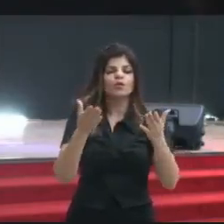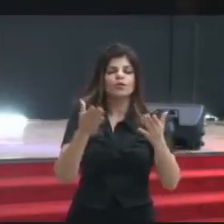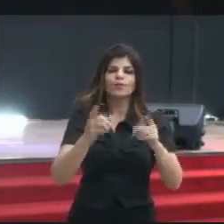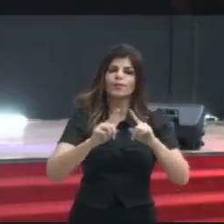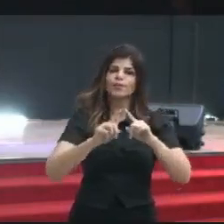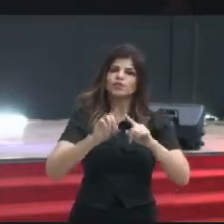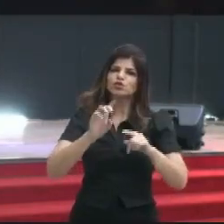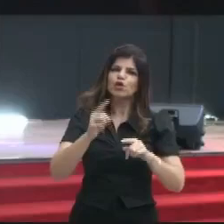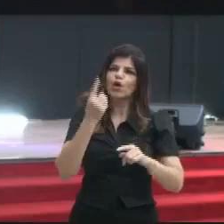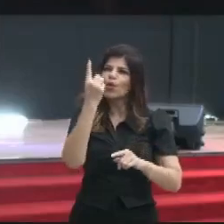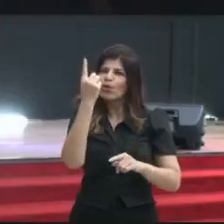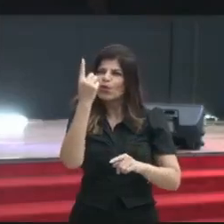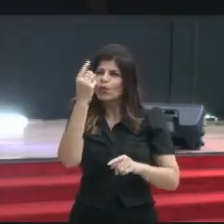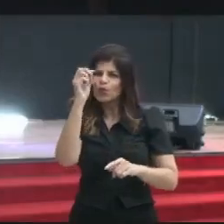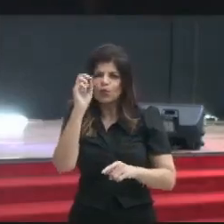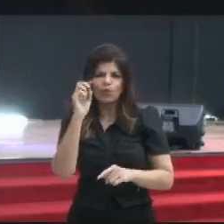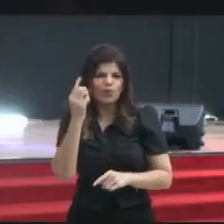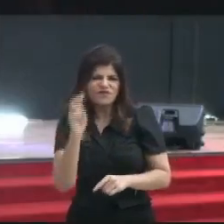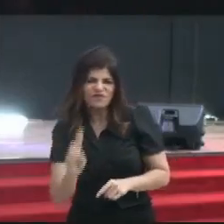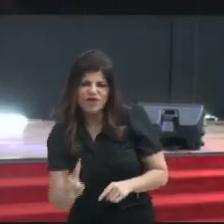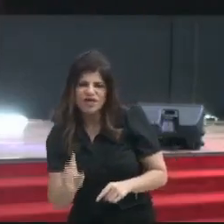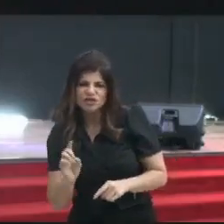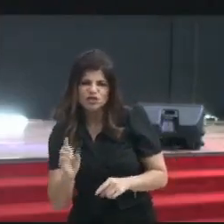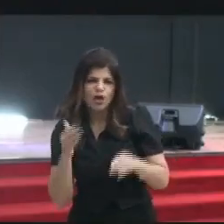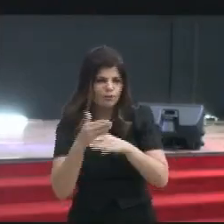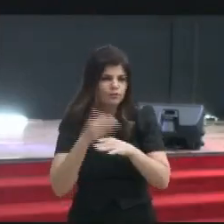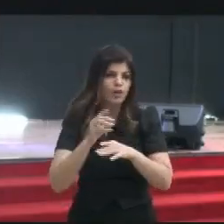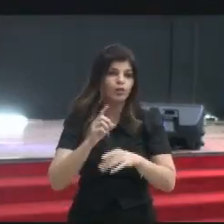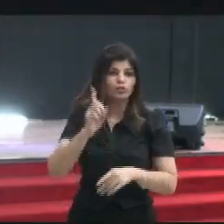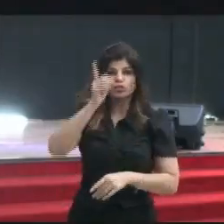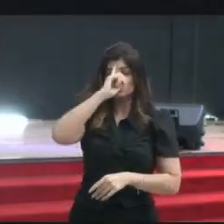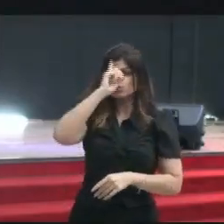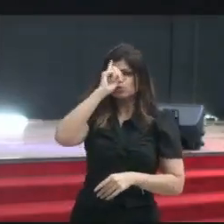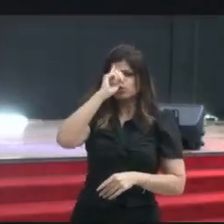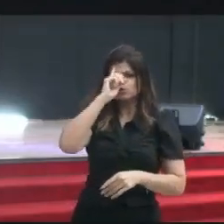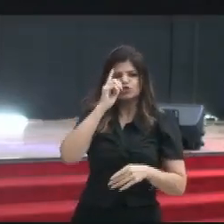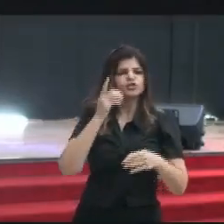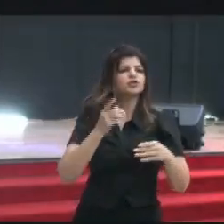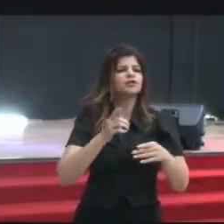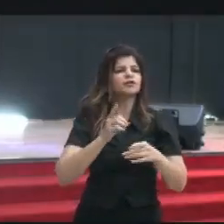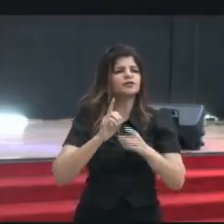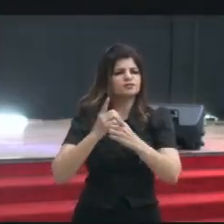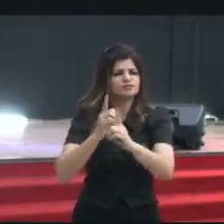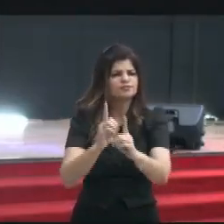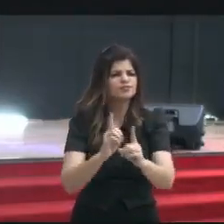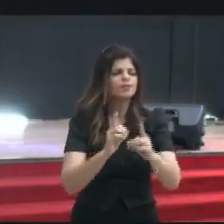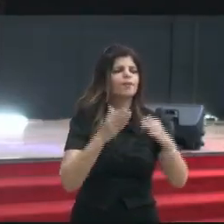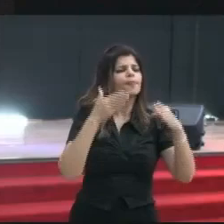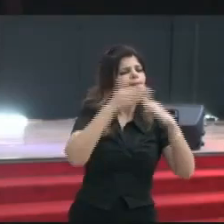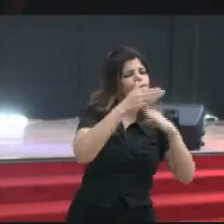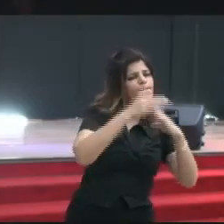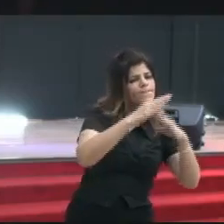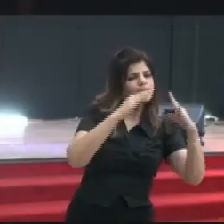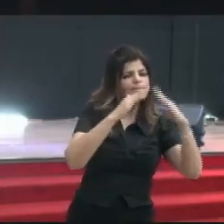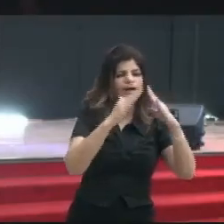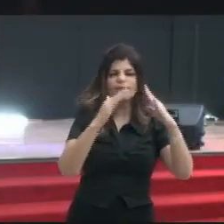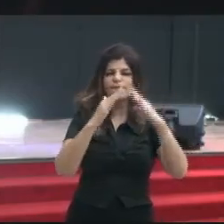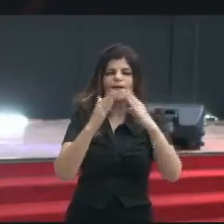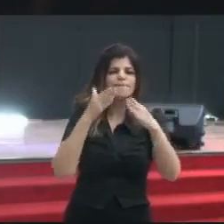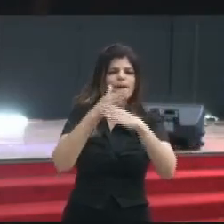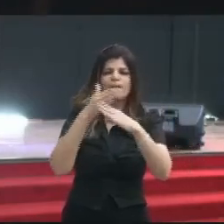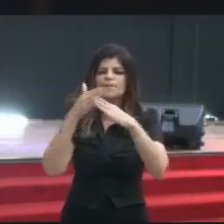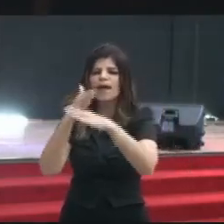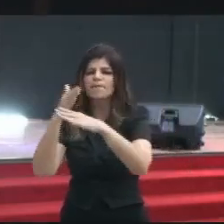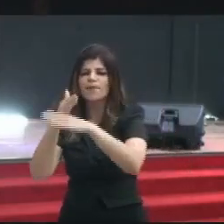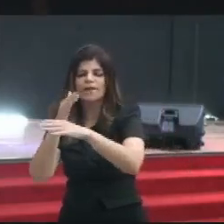dia só, mas todos os dias, de casa em casa, eles